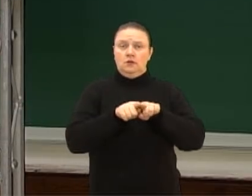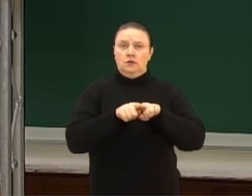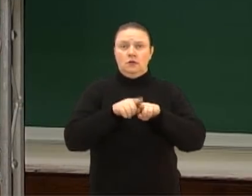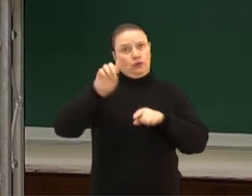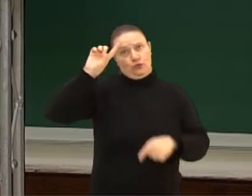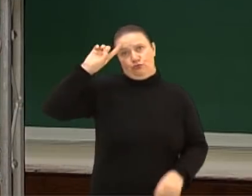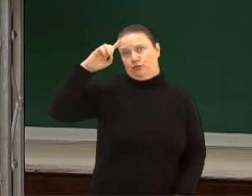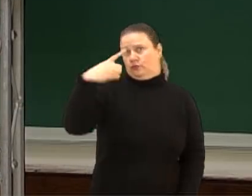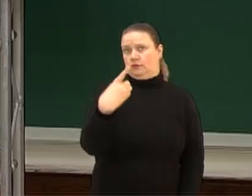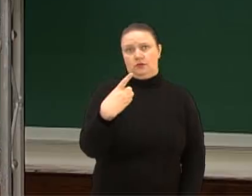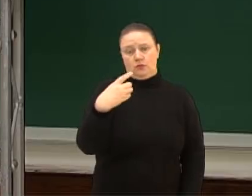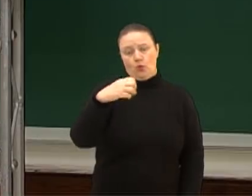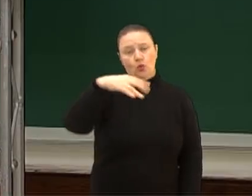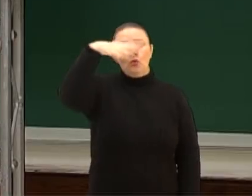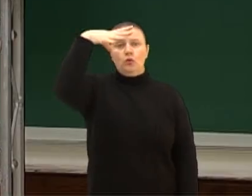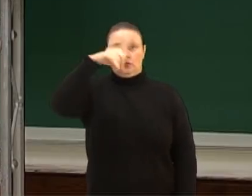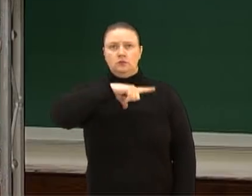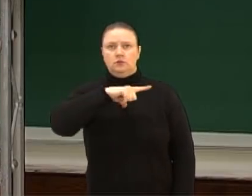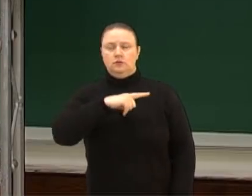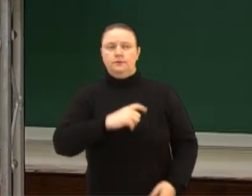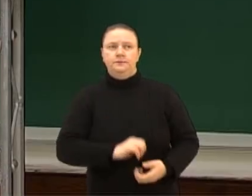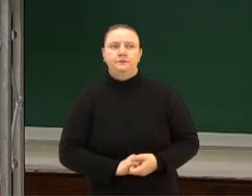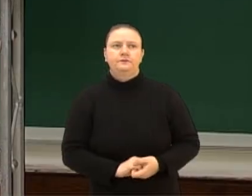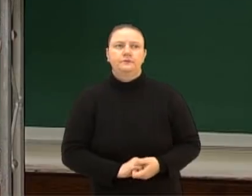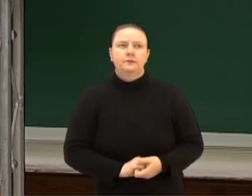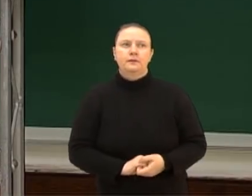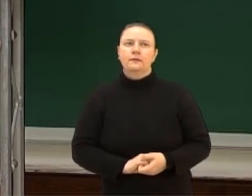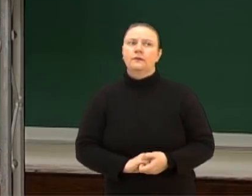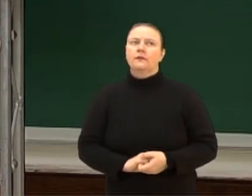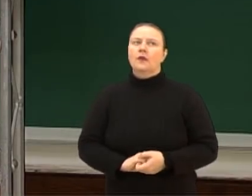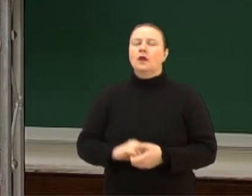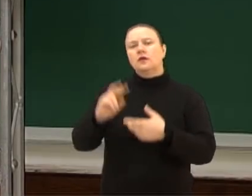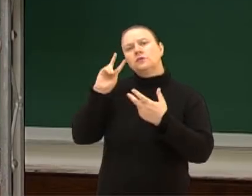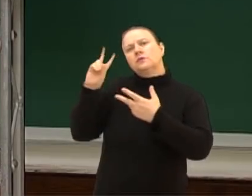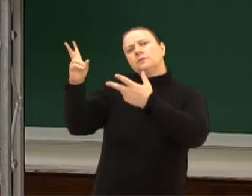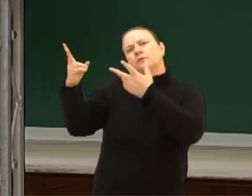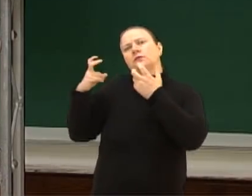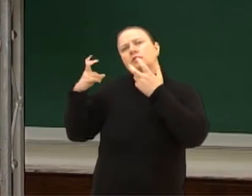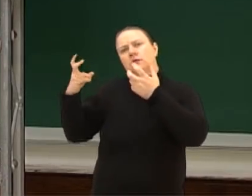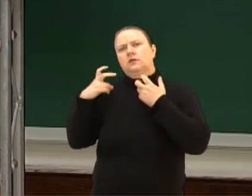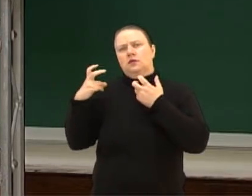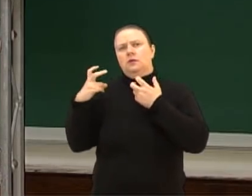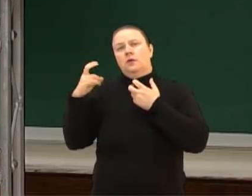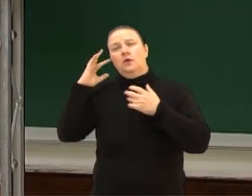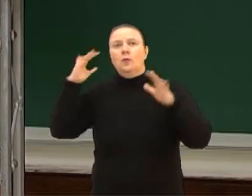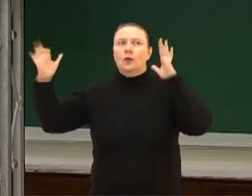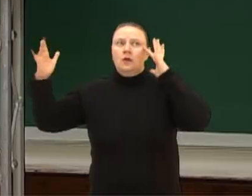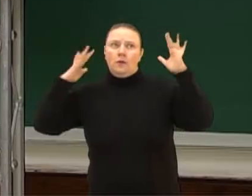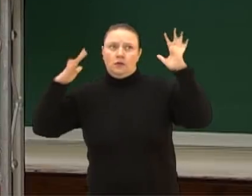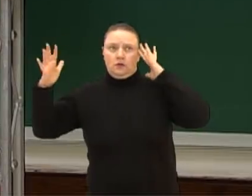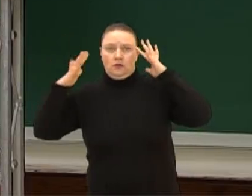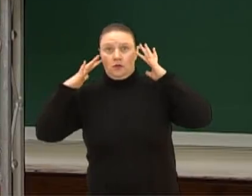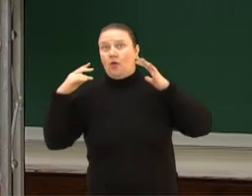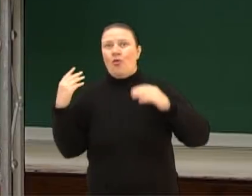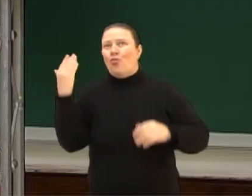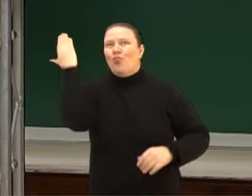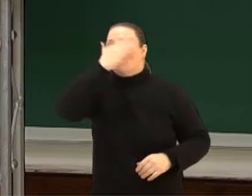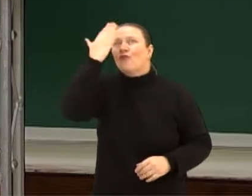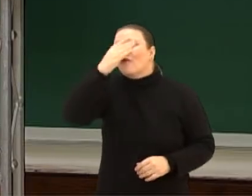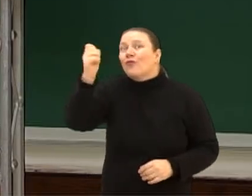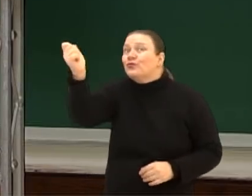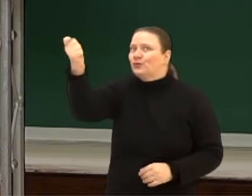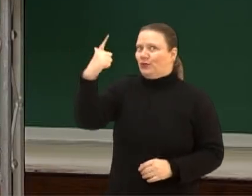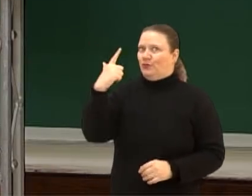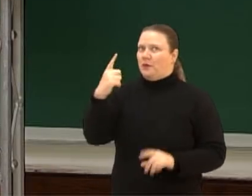claridade. E essas sombras, elas permitem, né, imaginar, embora nós não consigamos observar o sol, que